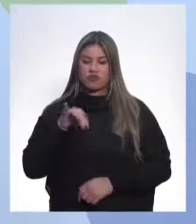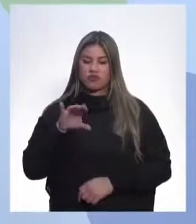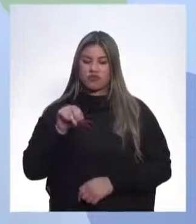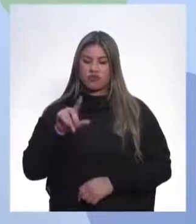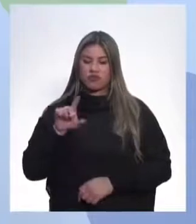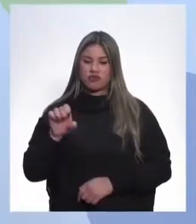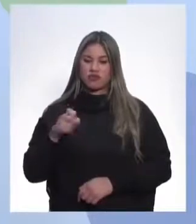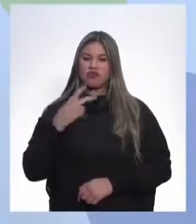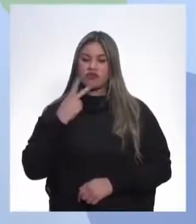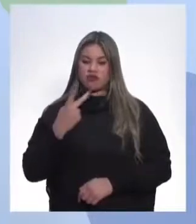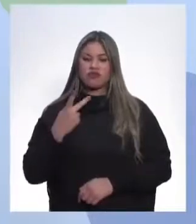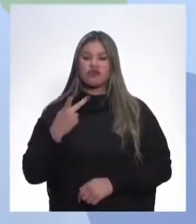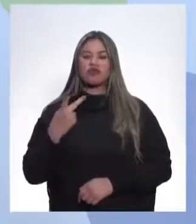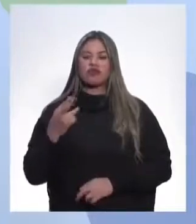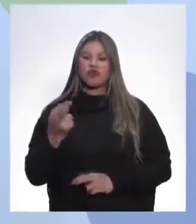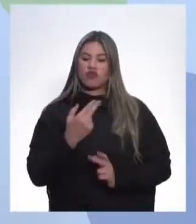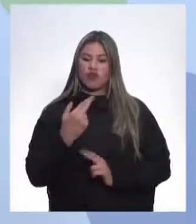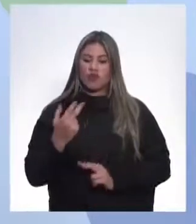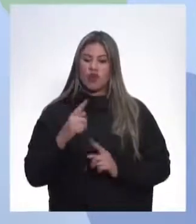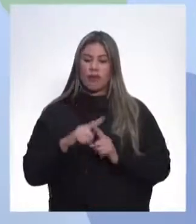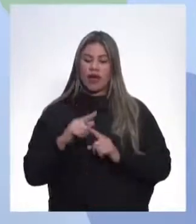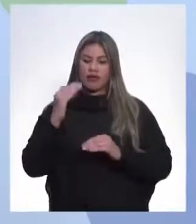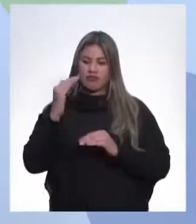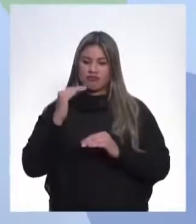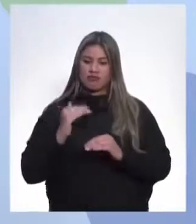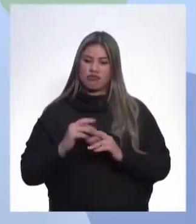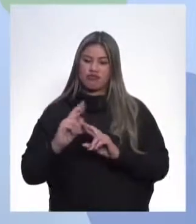colocou os mesmos valores, mas em outra ordem.